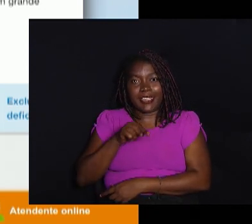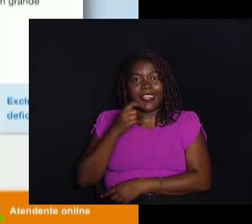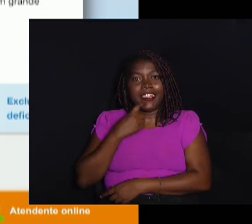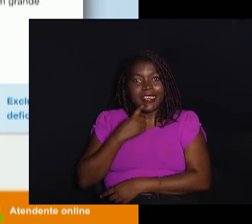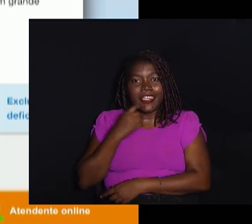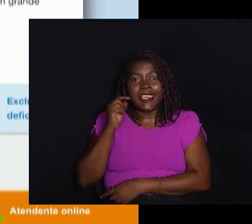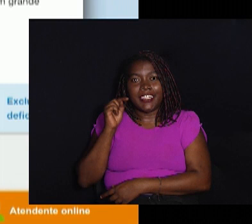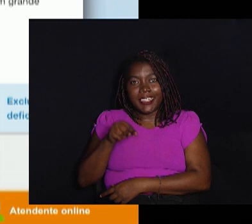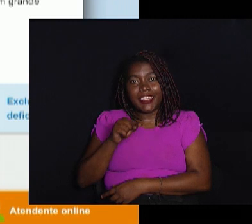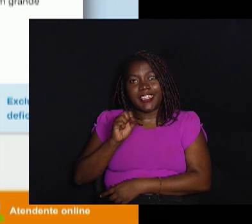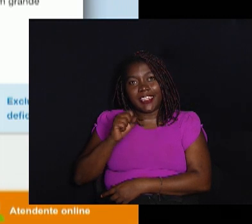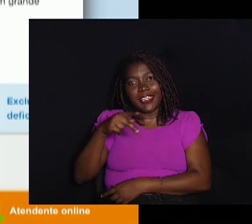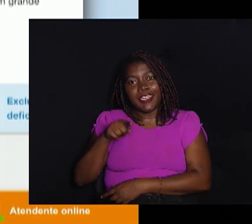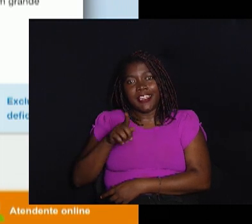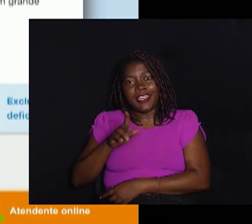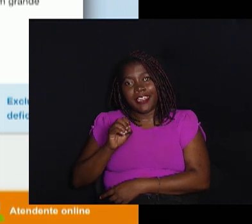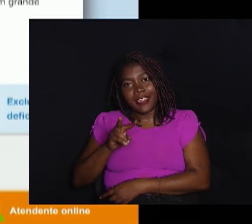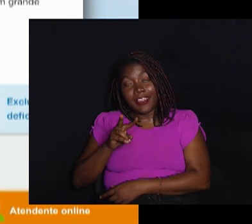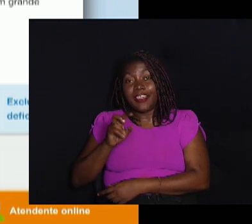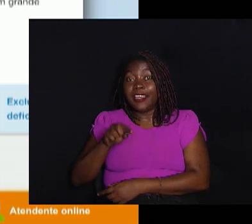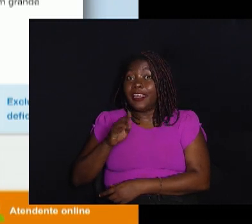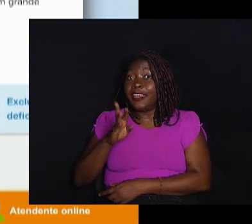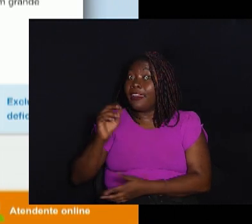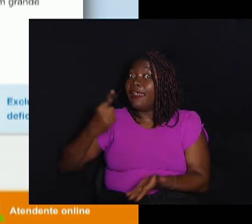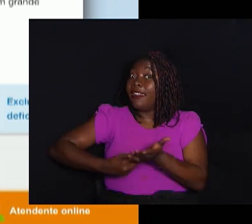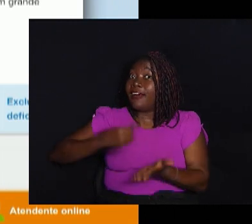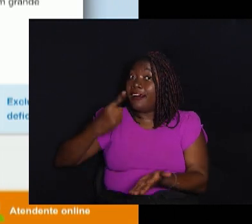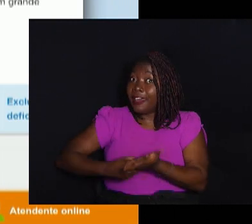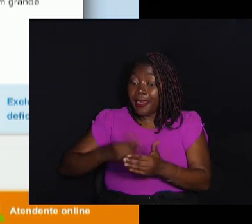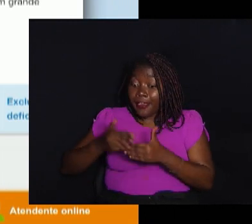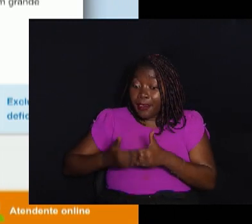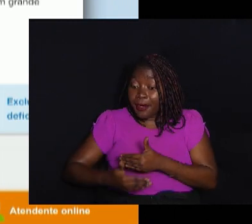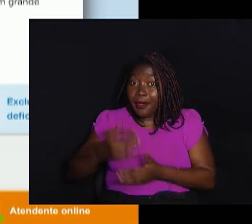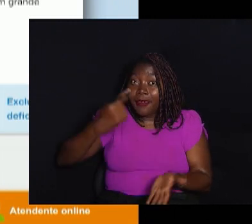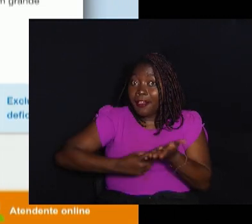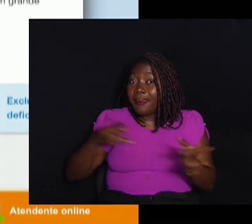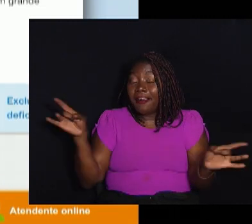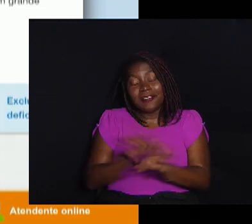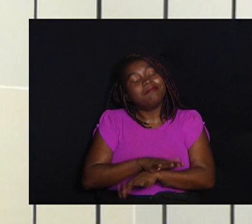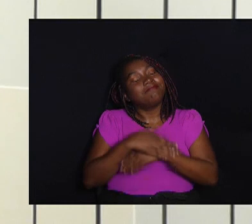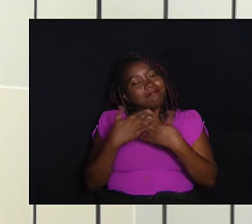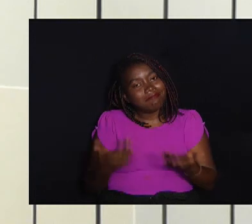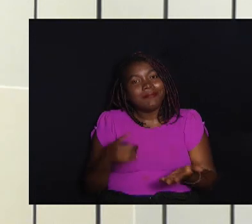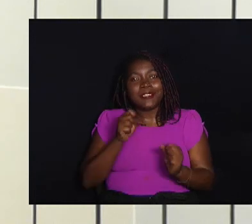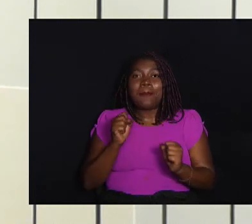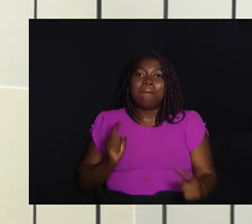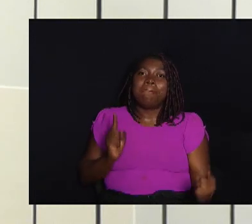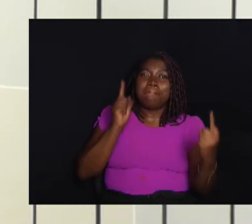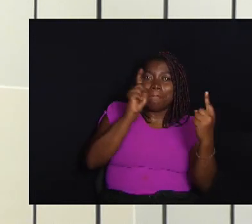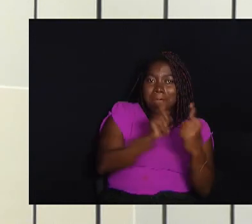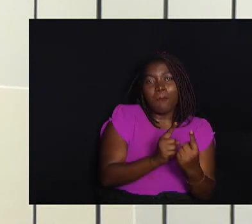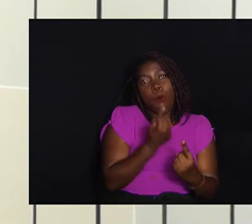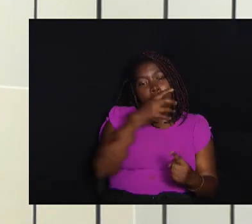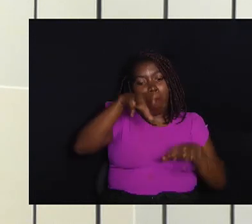cidadão.campinas.sp.gov.br e você vai fazer o agendamento. A partir do momento que você faz o agendamento, aí sim você pode ir até uma das 3 unidades